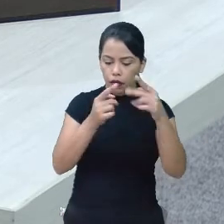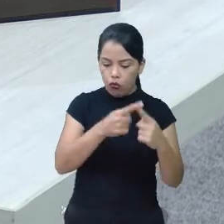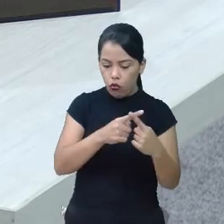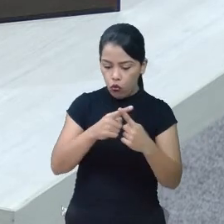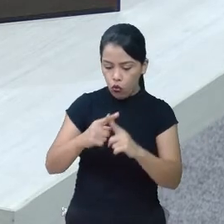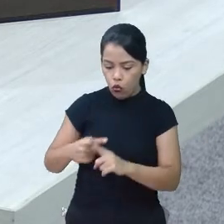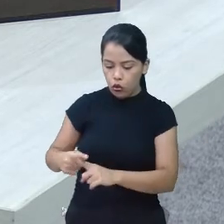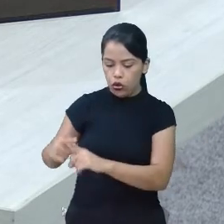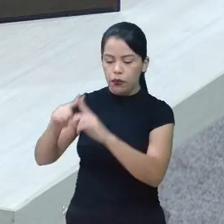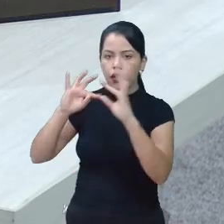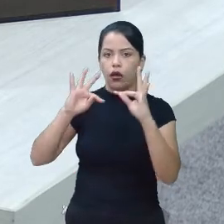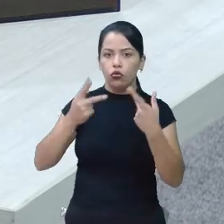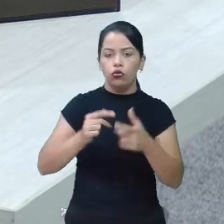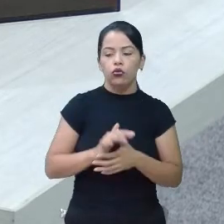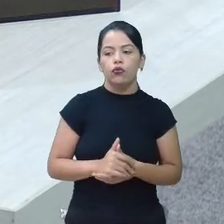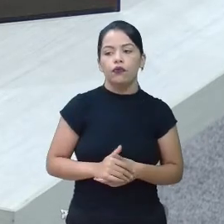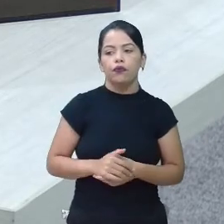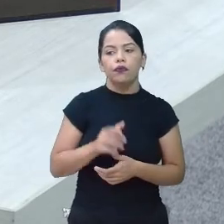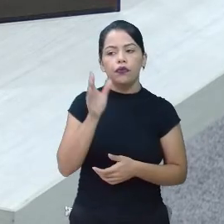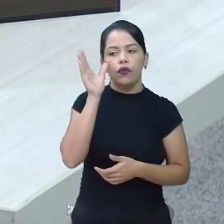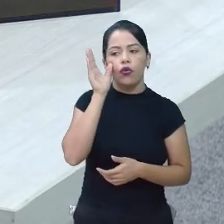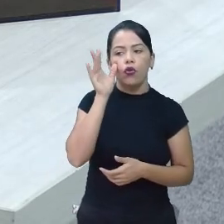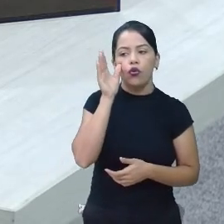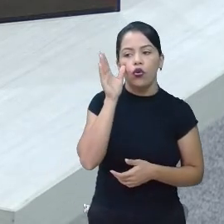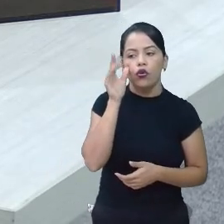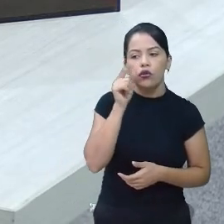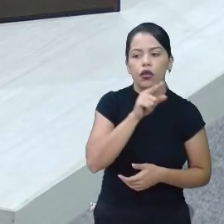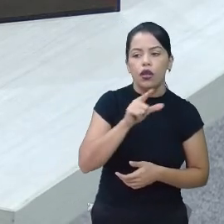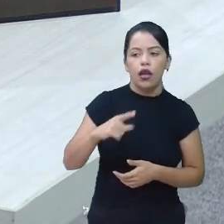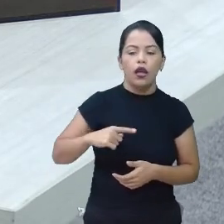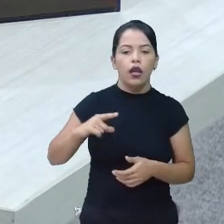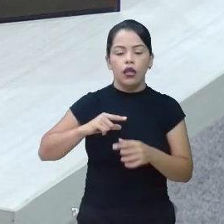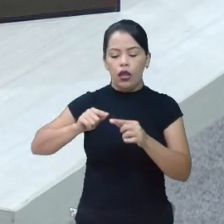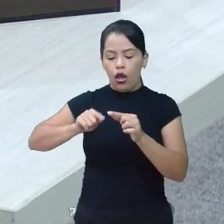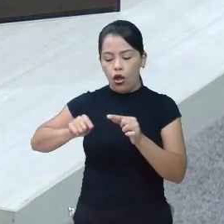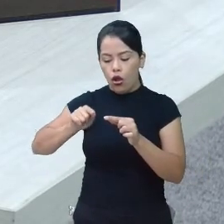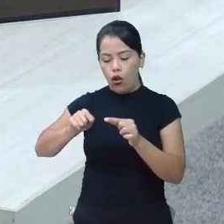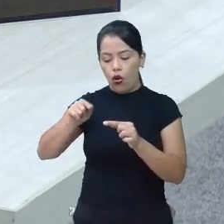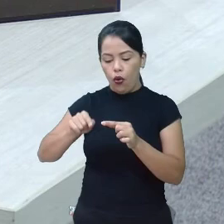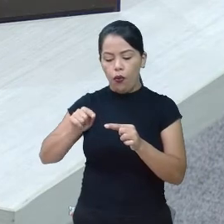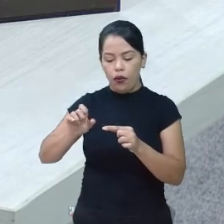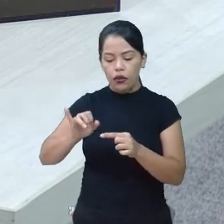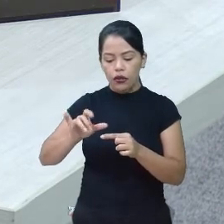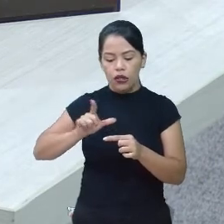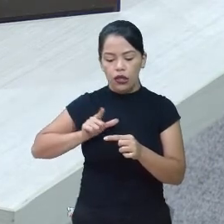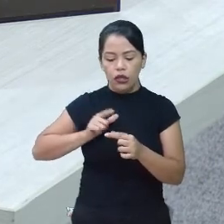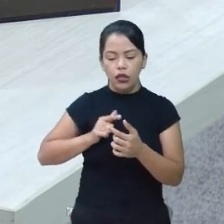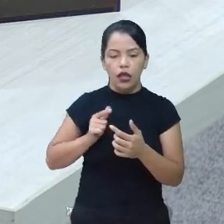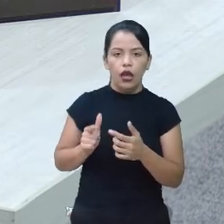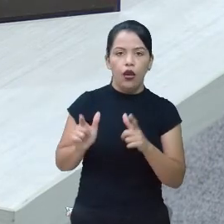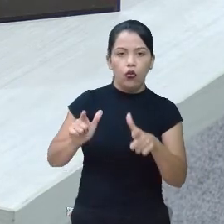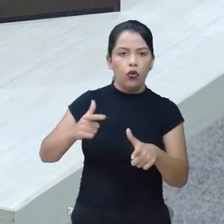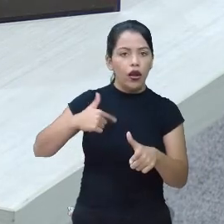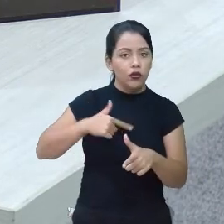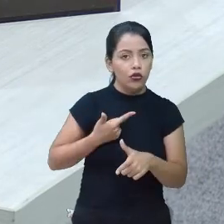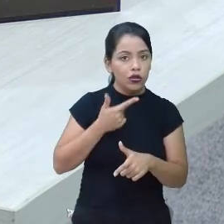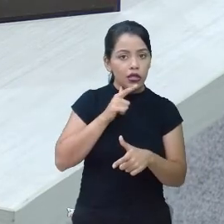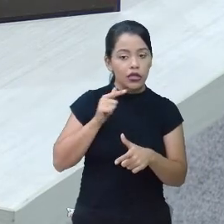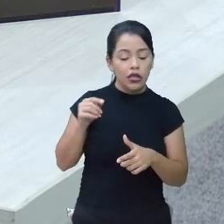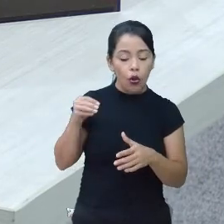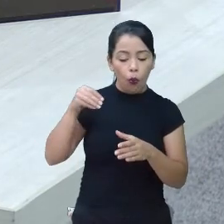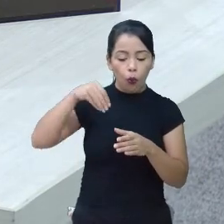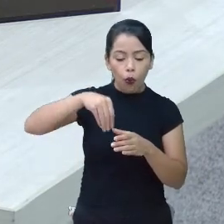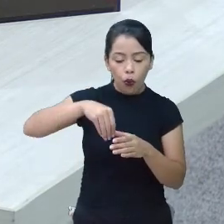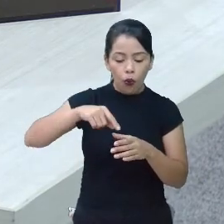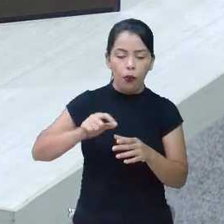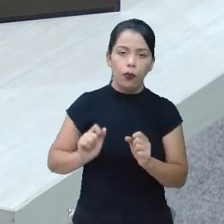curiosidade sobre isso é esse buraquinho aqui, né? Estando num ambiente que a gente pudesse molhar, a gente ia conseguir colocar alguma coisa